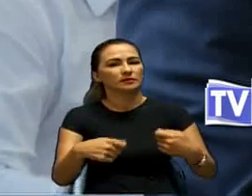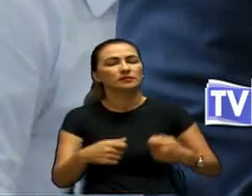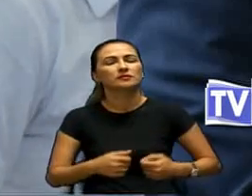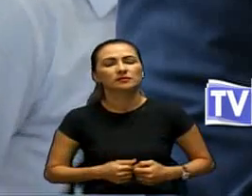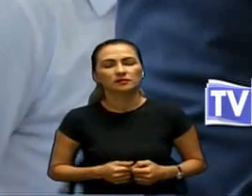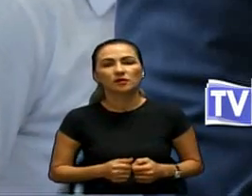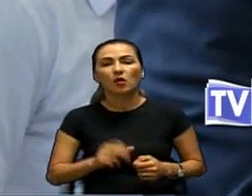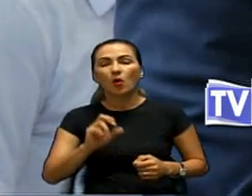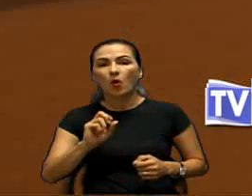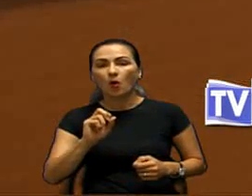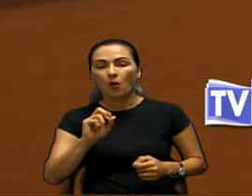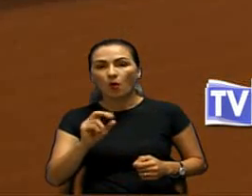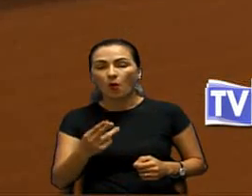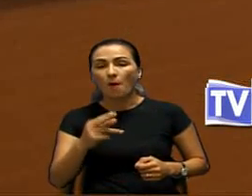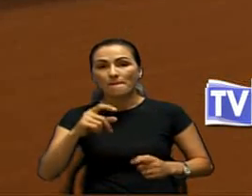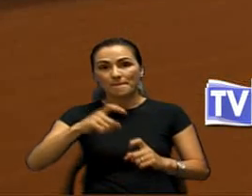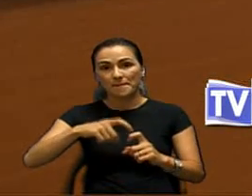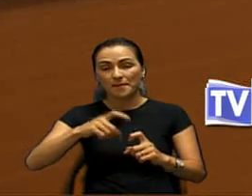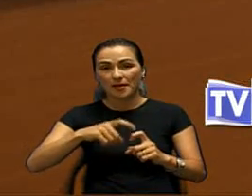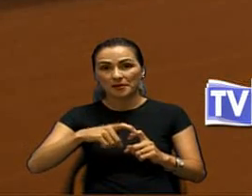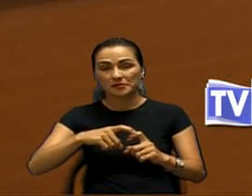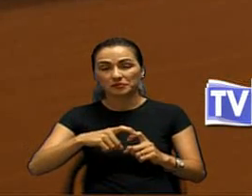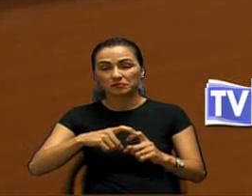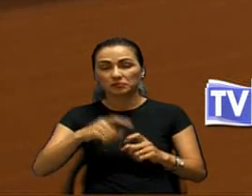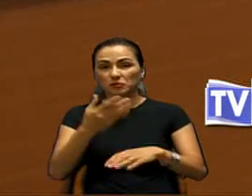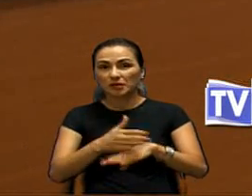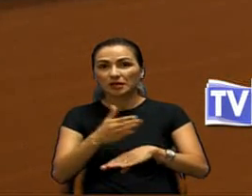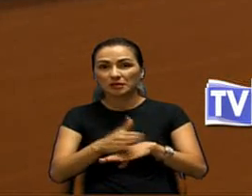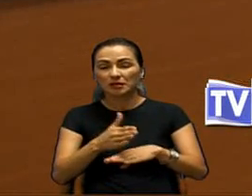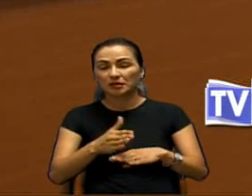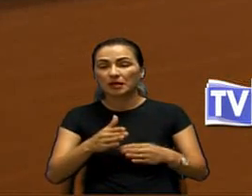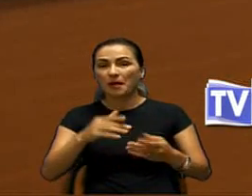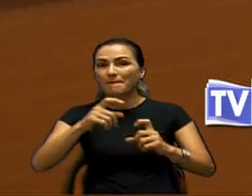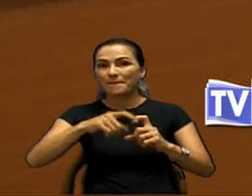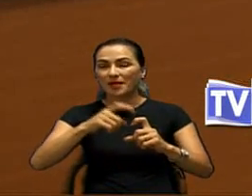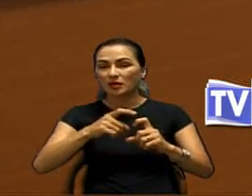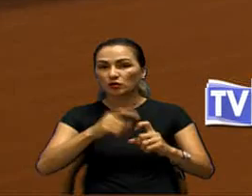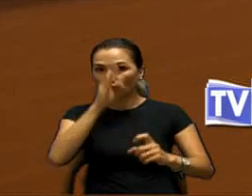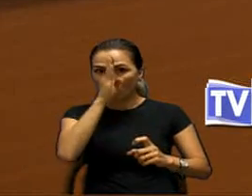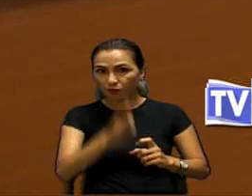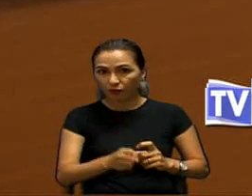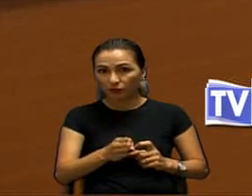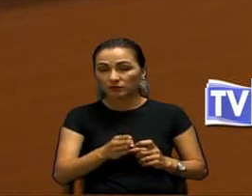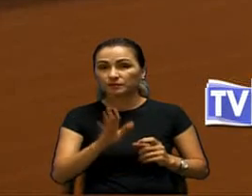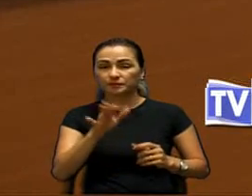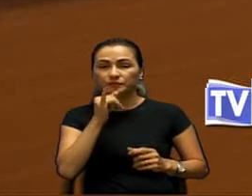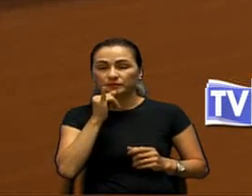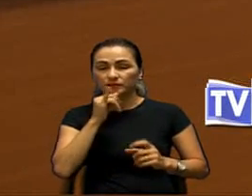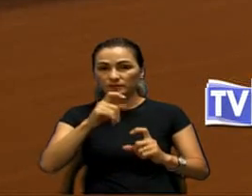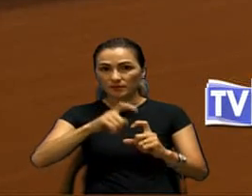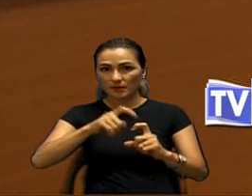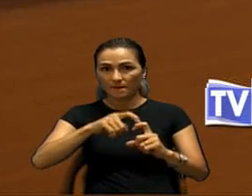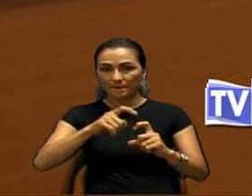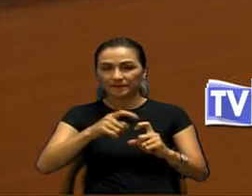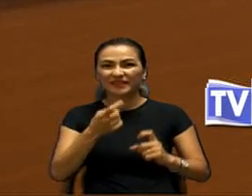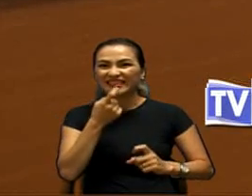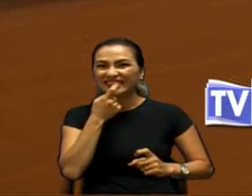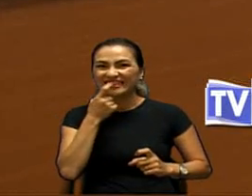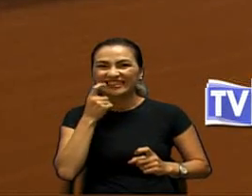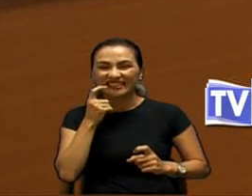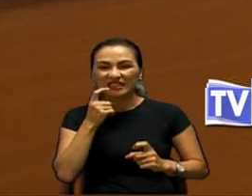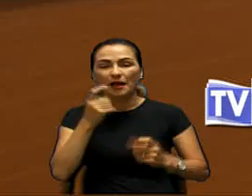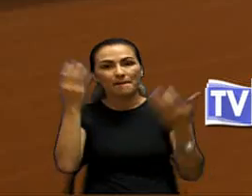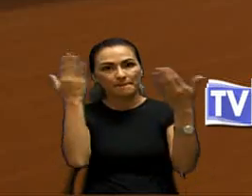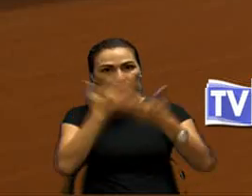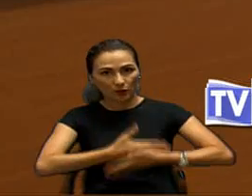faz na especialidade, ele faz a prova dentro da sua especialidade. Exato. Se é ortopedista, ele vai fazer o SBOT. Se